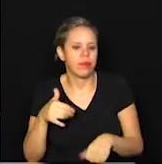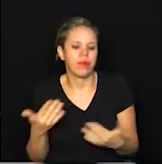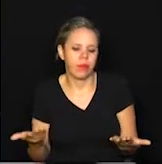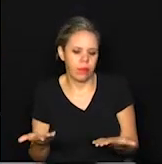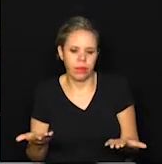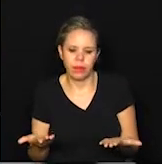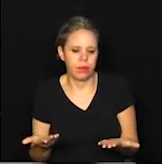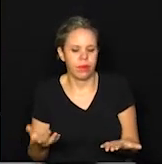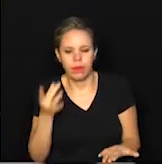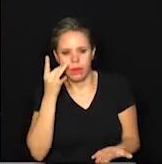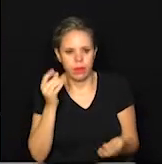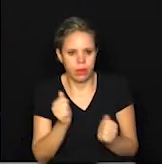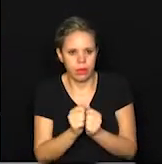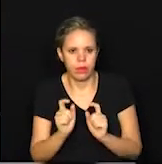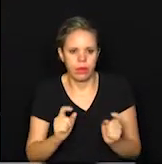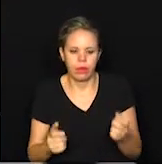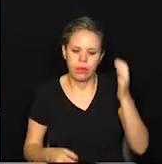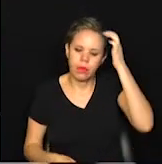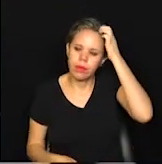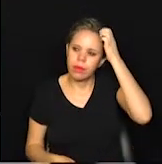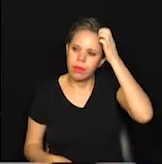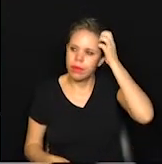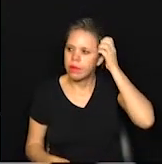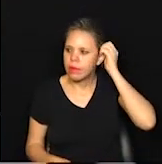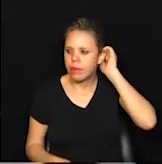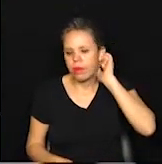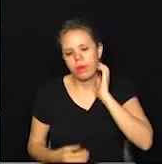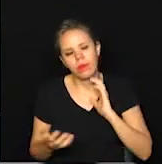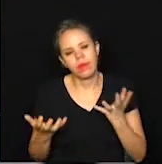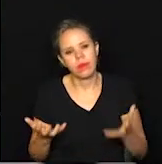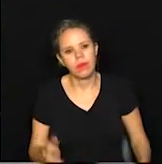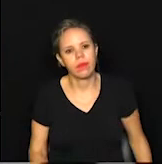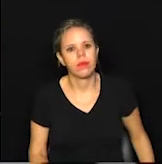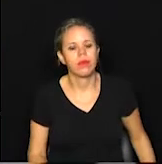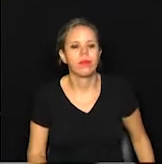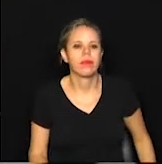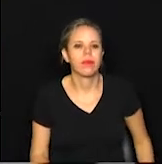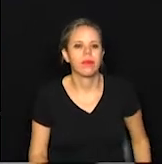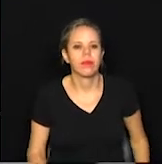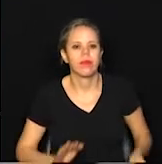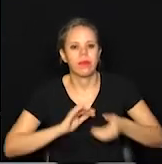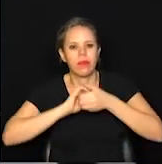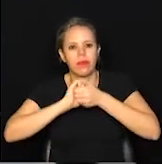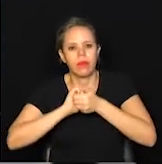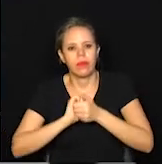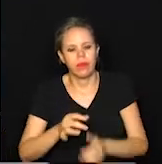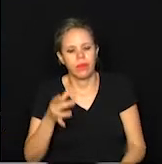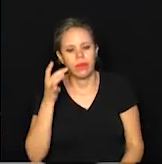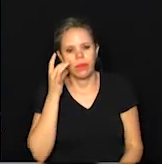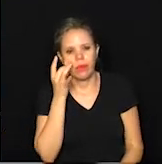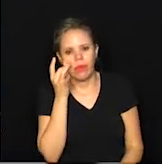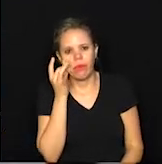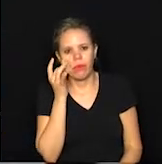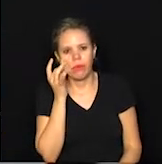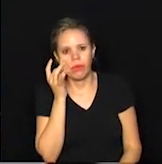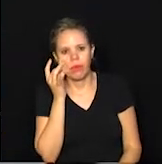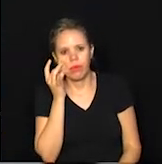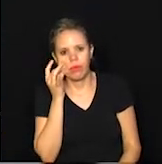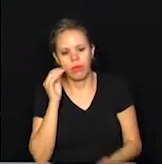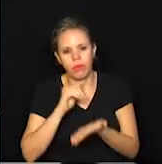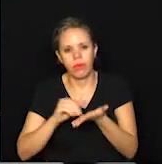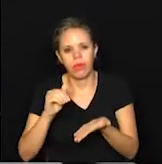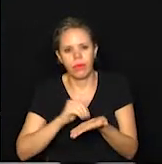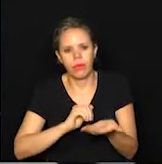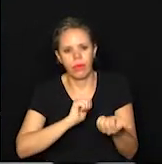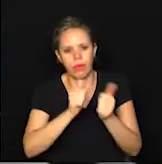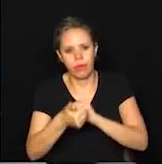conosco na reunião de hoje. Quero já cumprimentar aqui a presença do secretário de